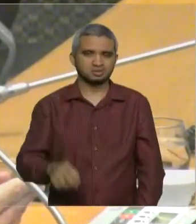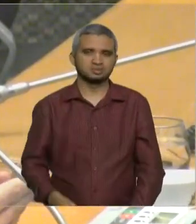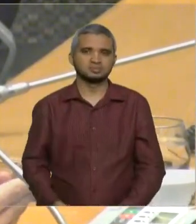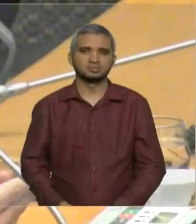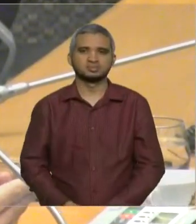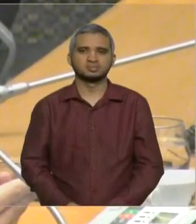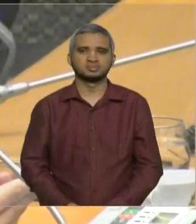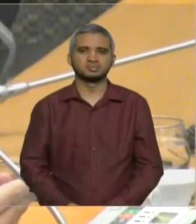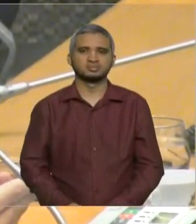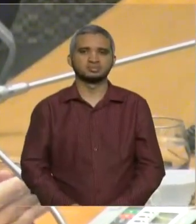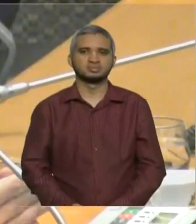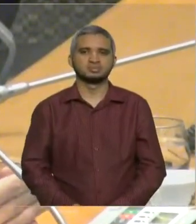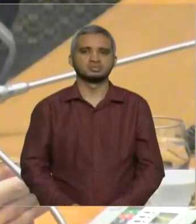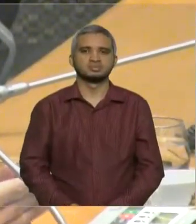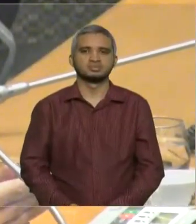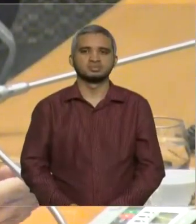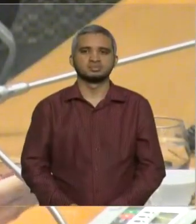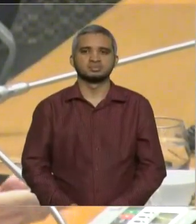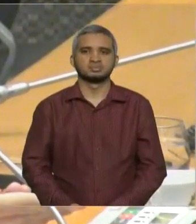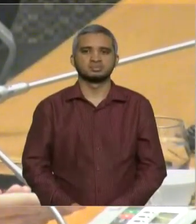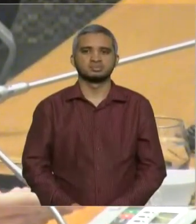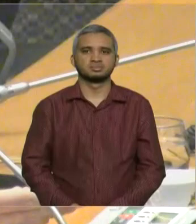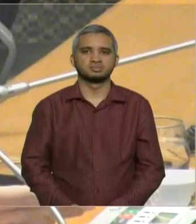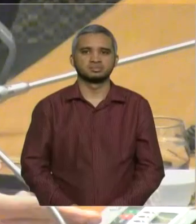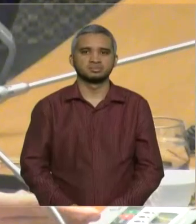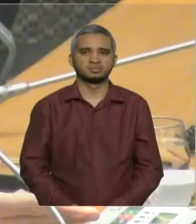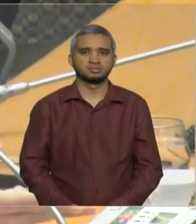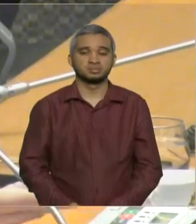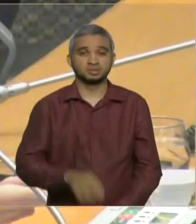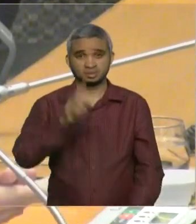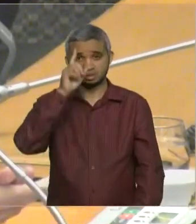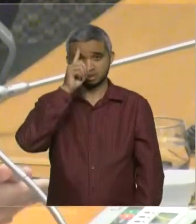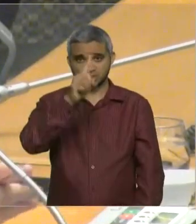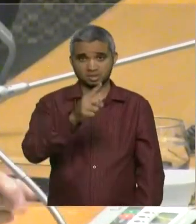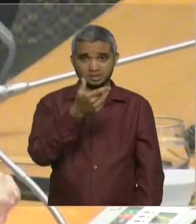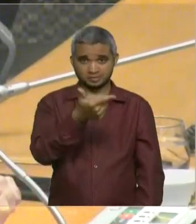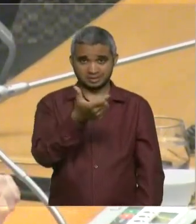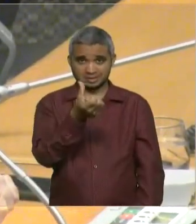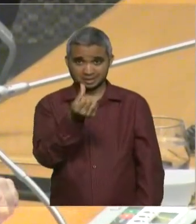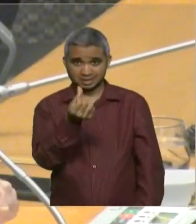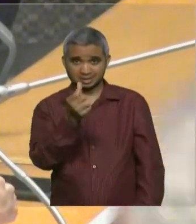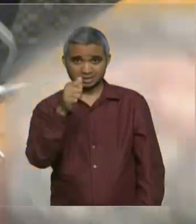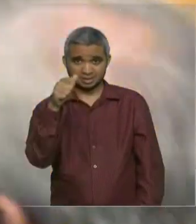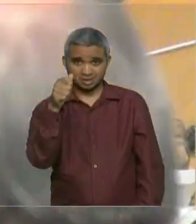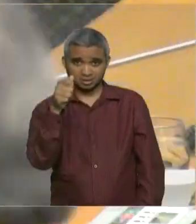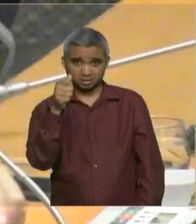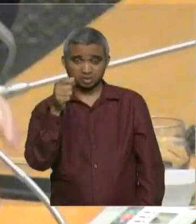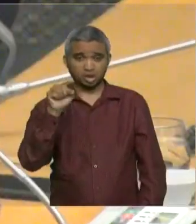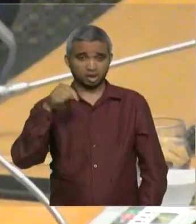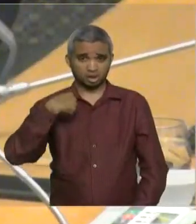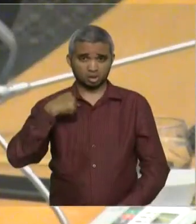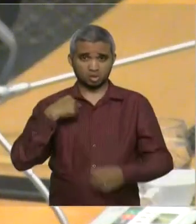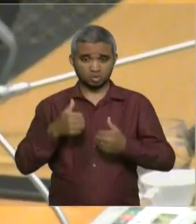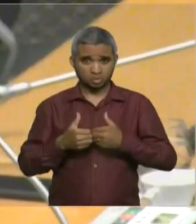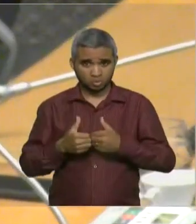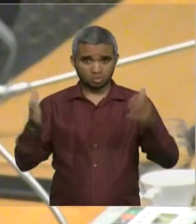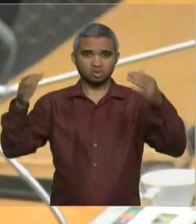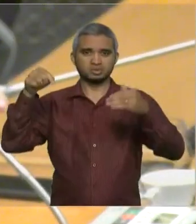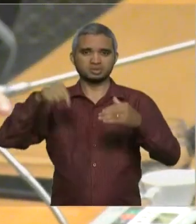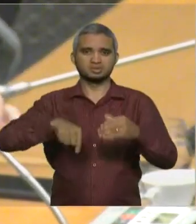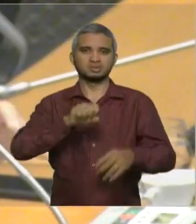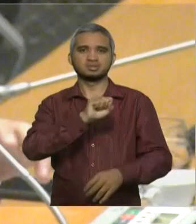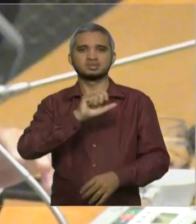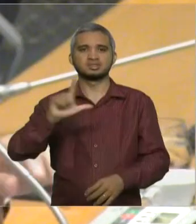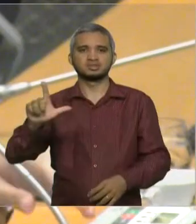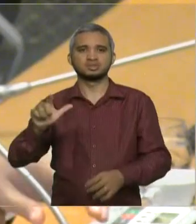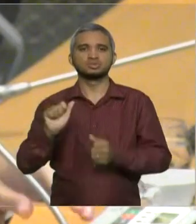que no dia 26 era o lançamento da minha campanha aqui em São Luís, junto com seu